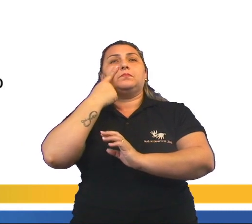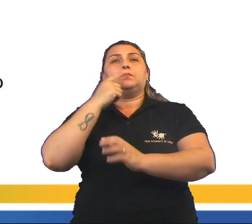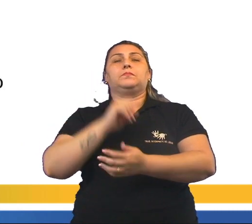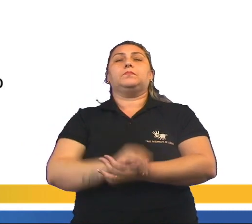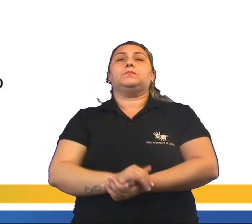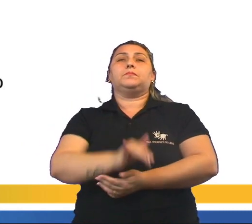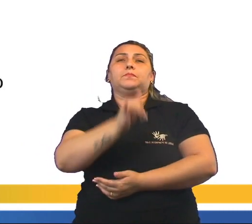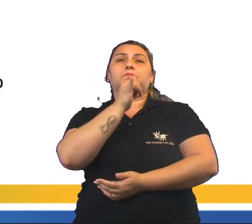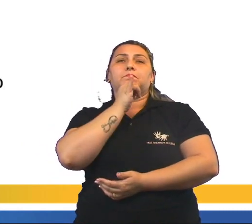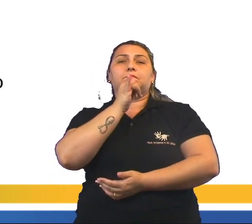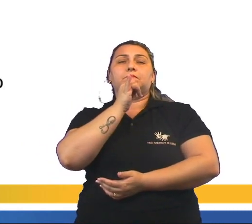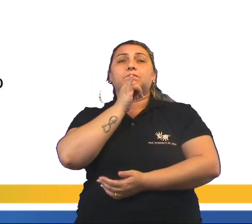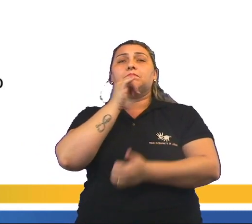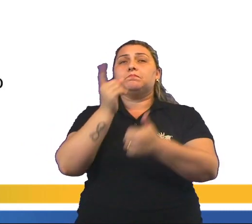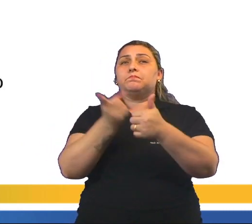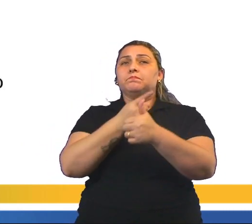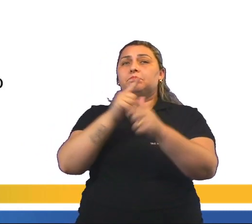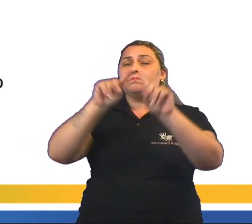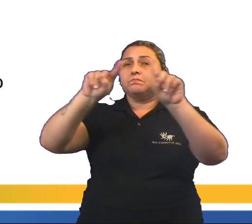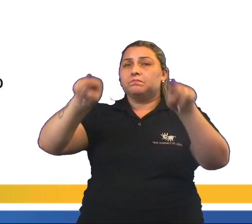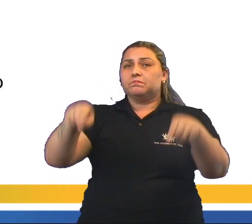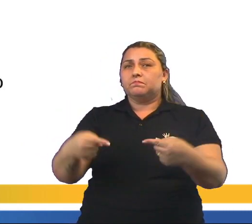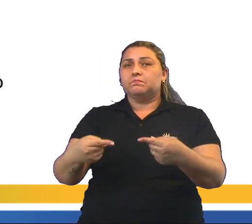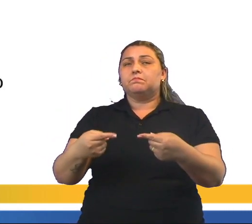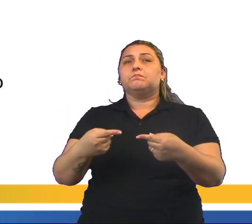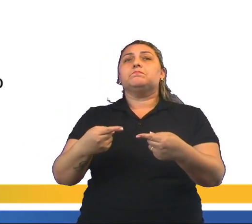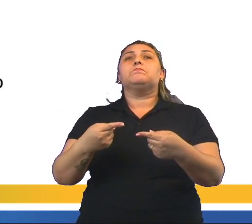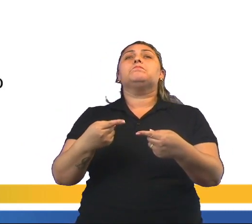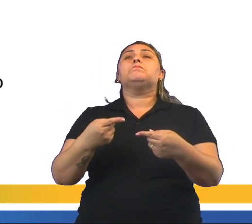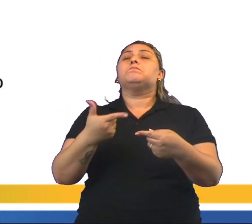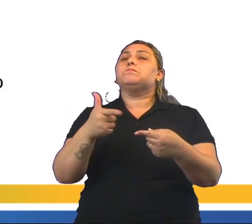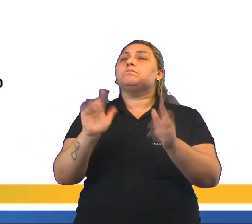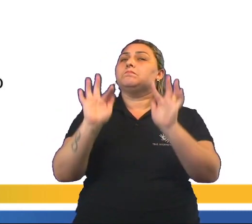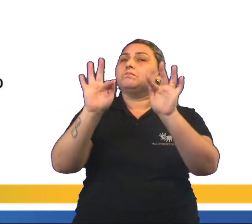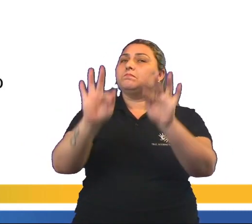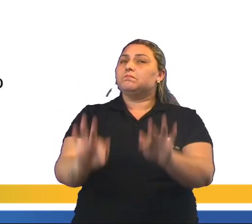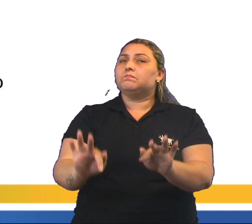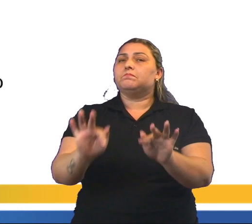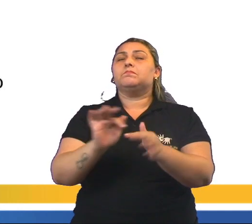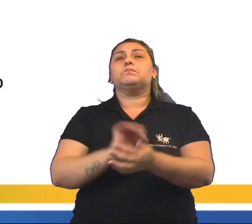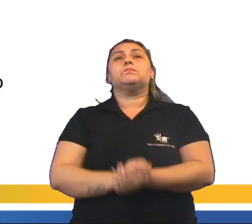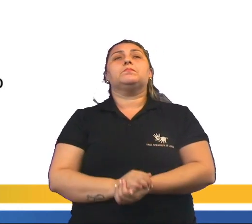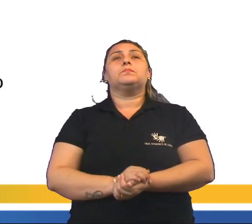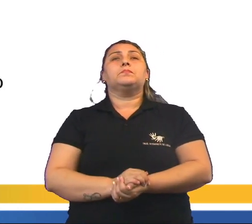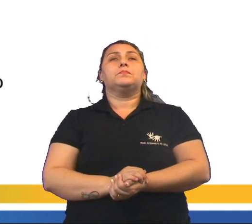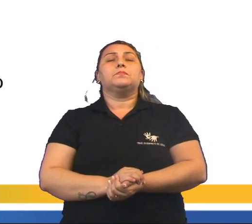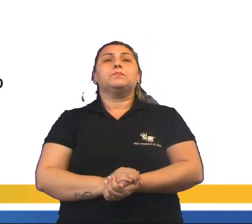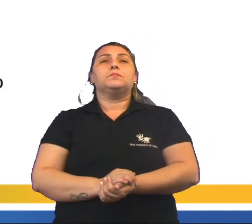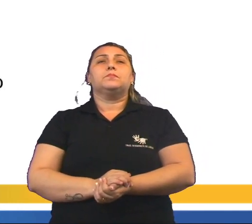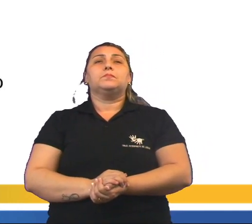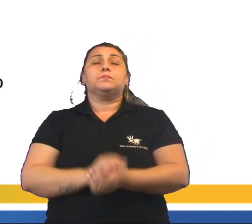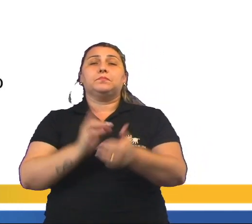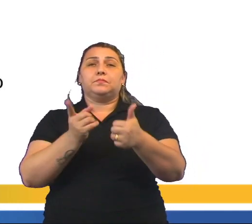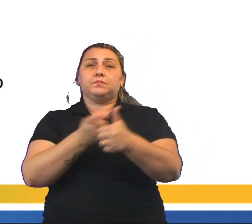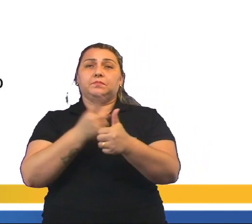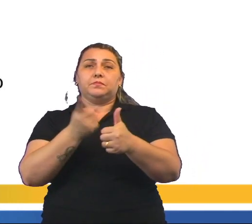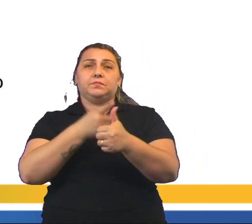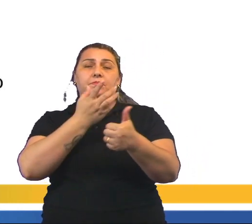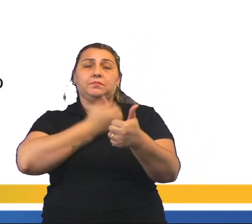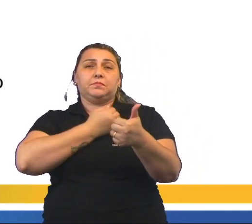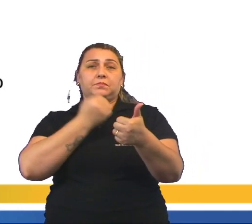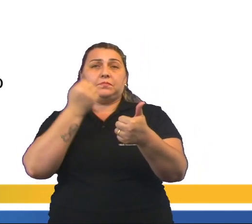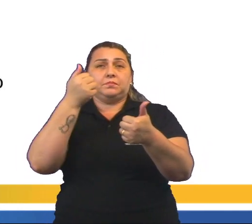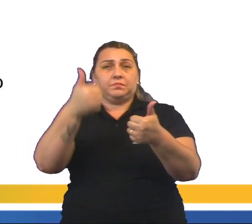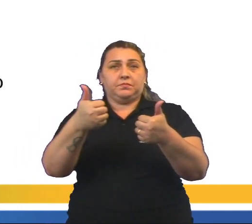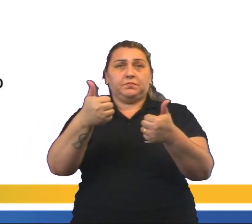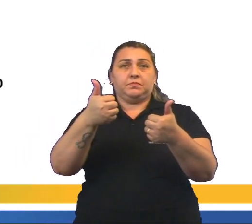exemplo Então observa aí o primeiro parentes ele é infinito tudo bem mas observa que o primeiro número